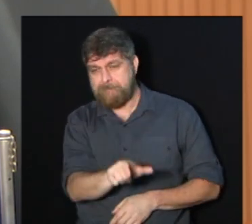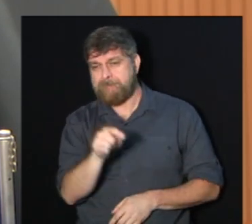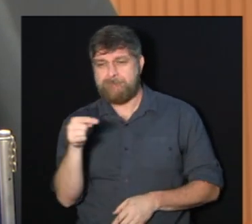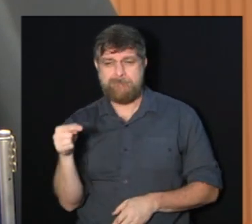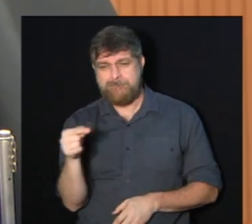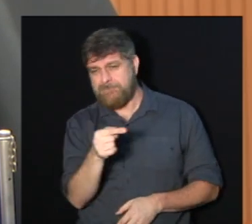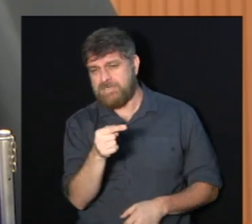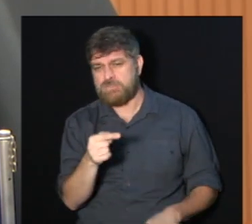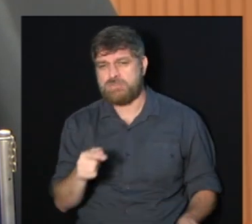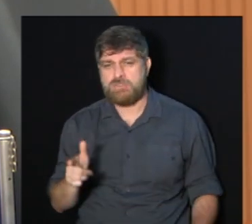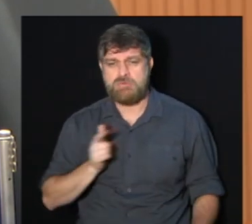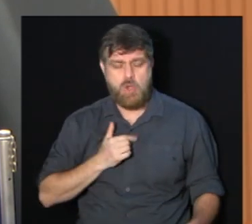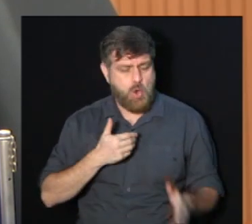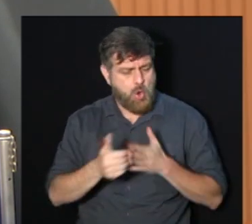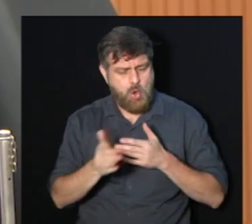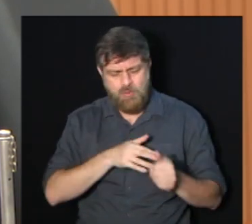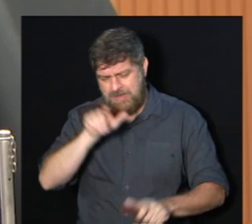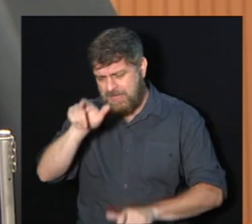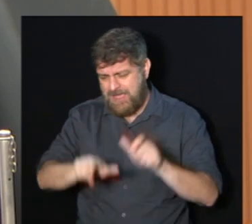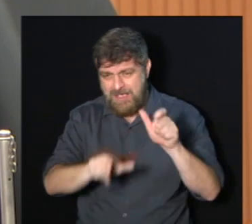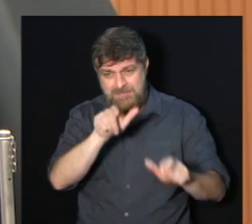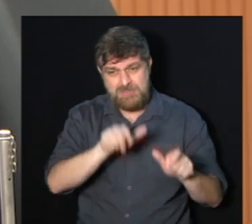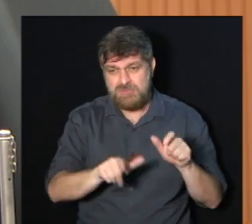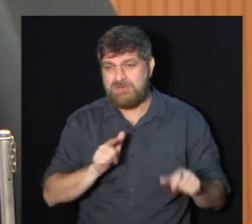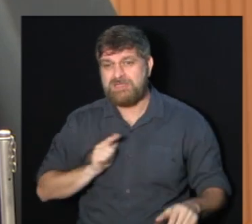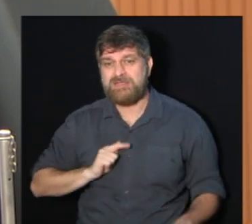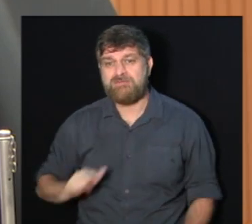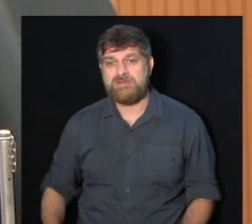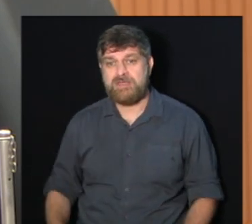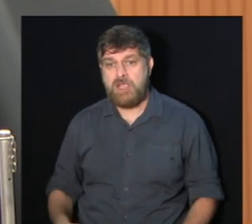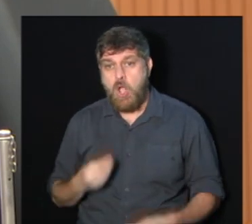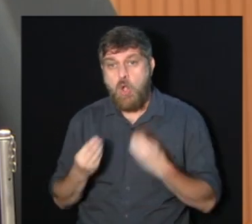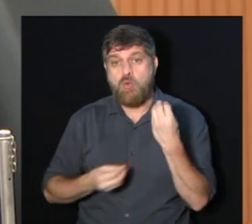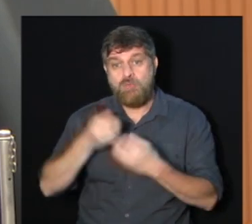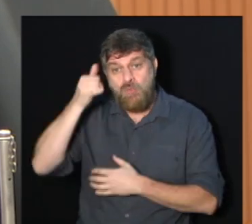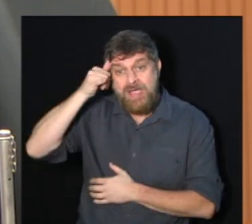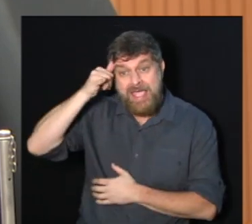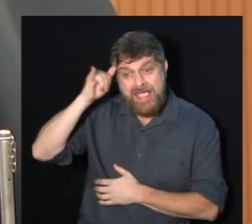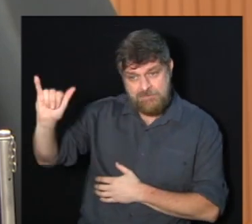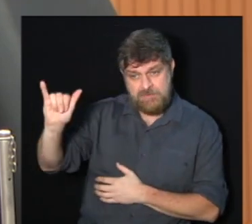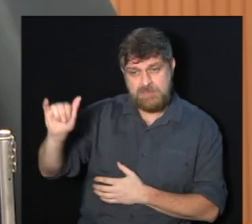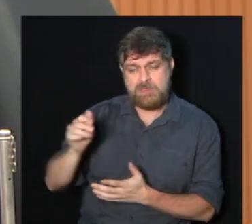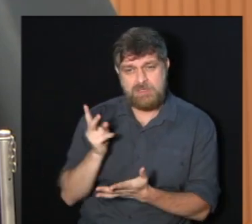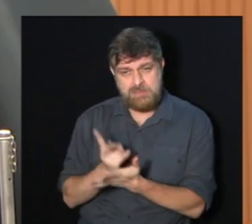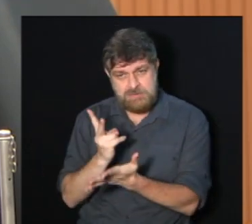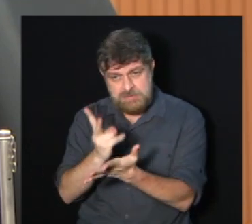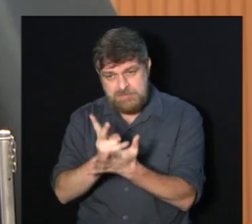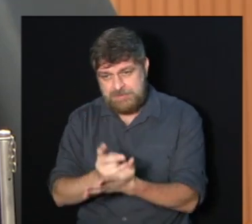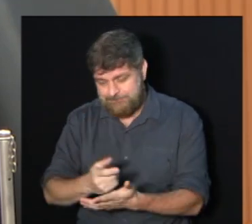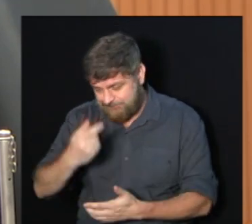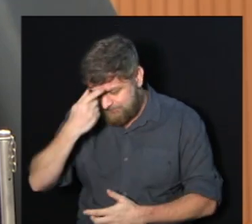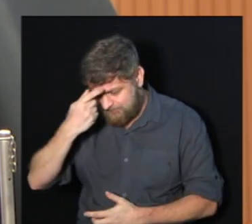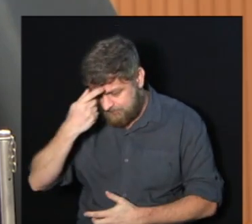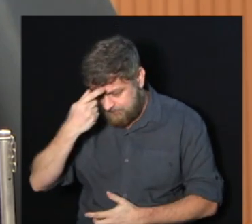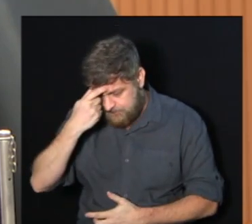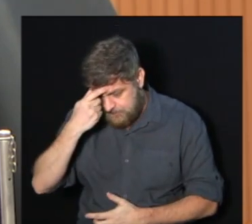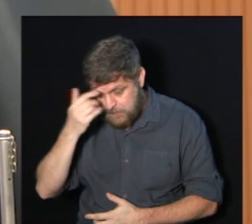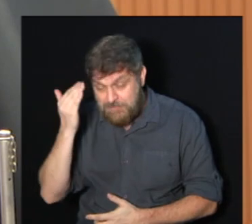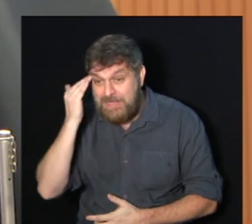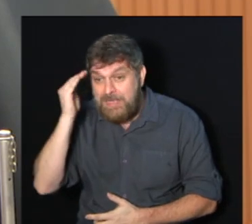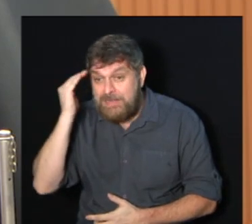paciente, qualquer pessoa, a fazer um trabalho de prevenção, a sempre pôr na cabeça dele,